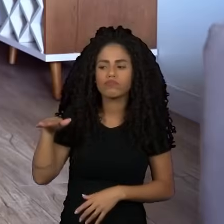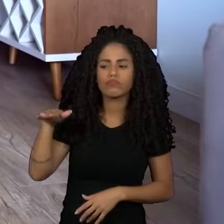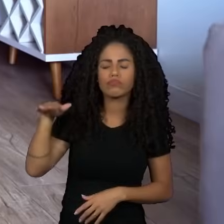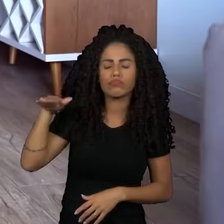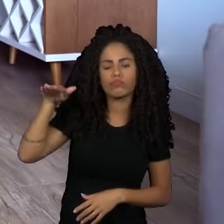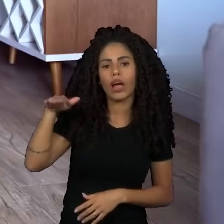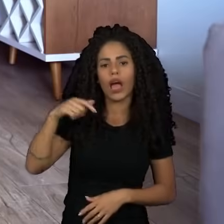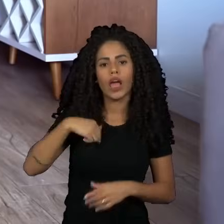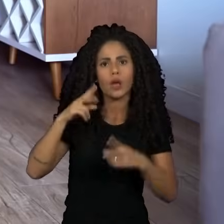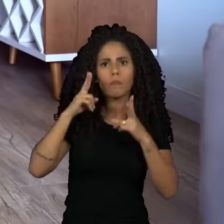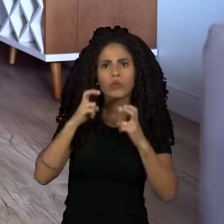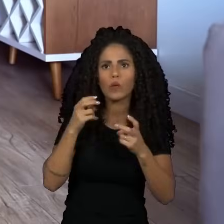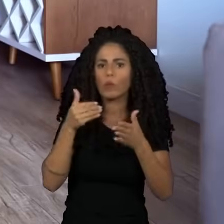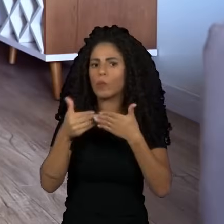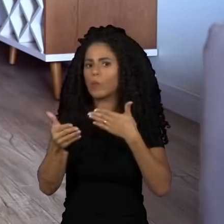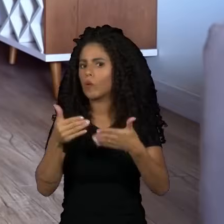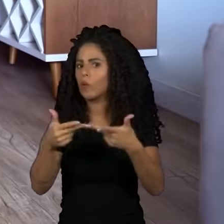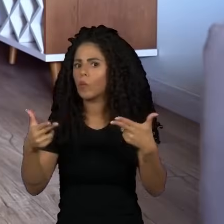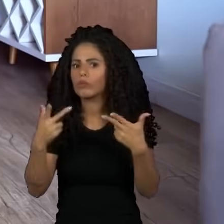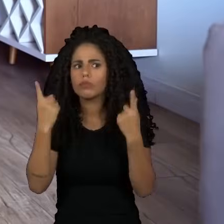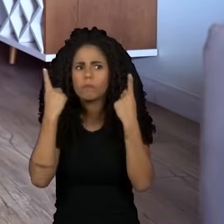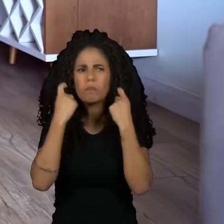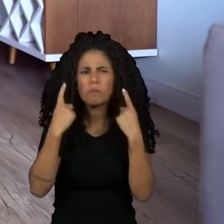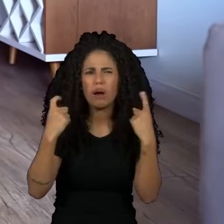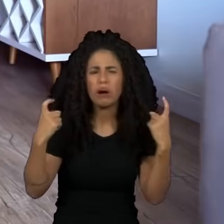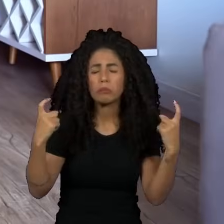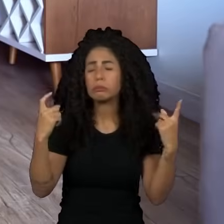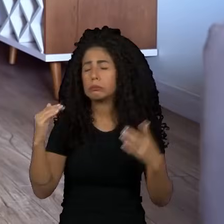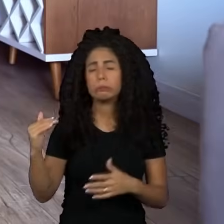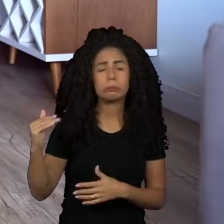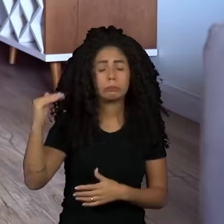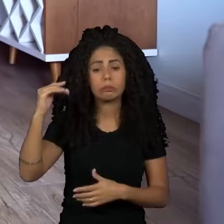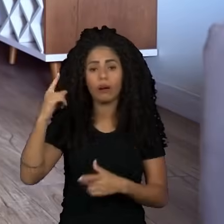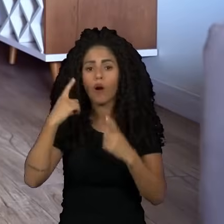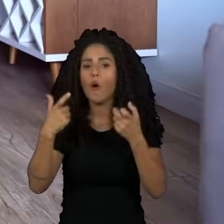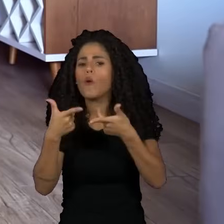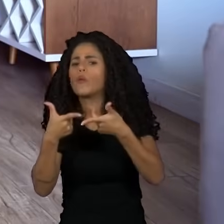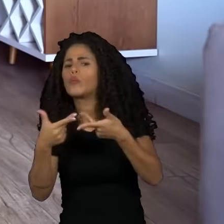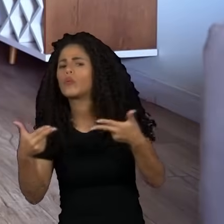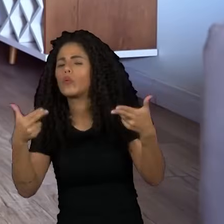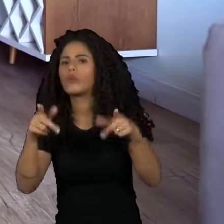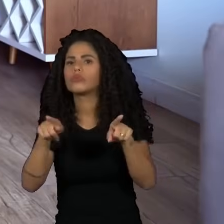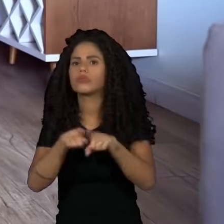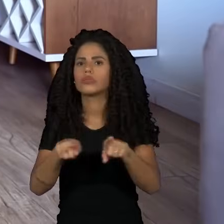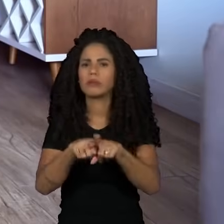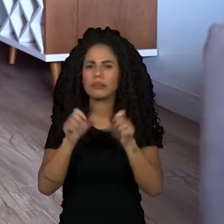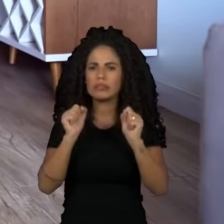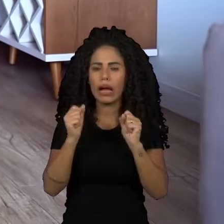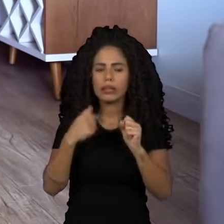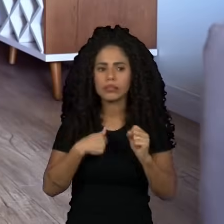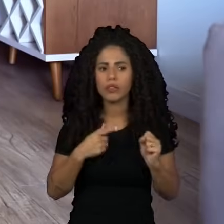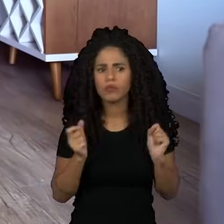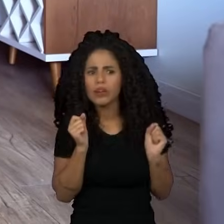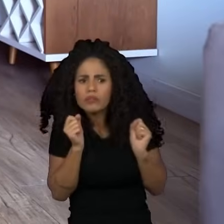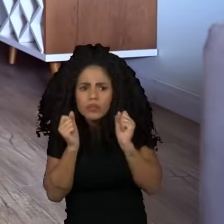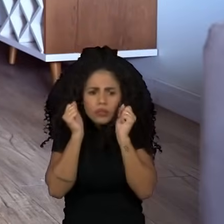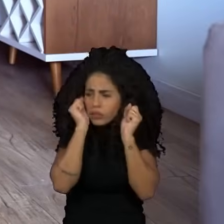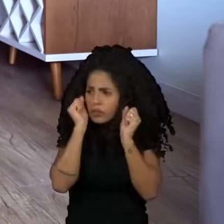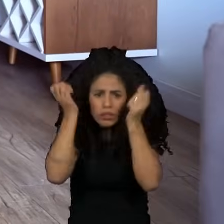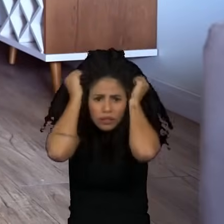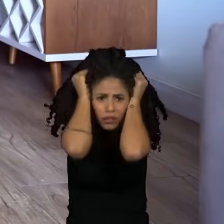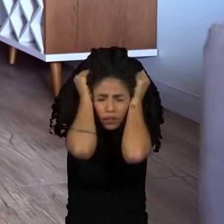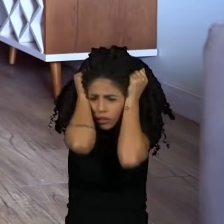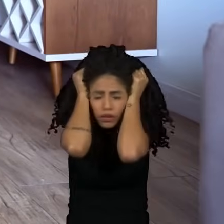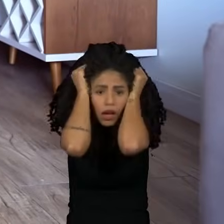pouco, qualquer situação de barulho, de coisas que pudessem me ferir, a minha reação sempre foi colocar a mão